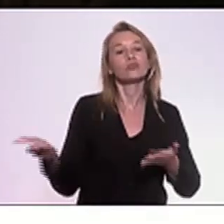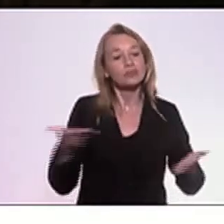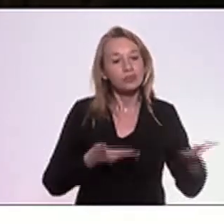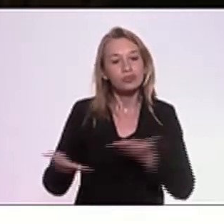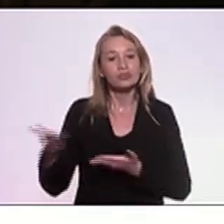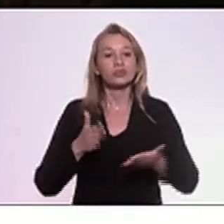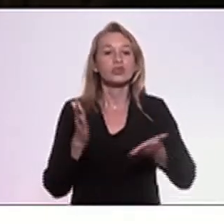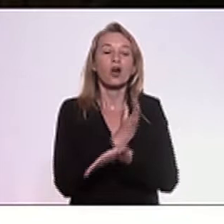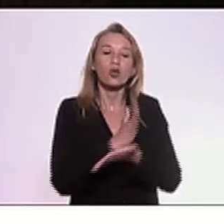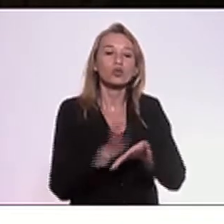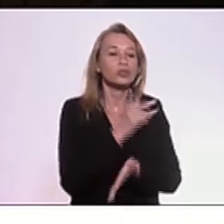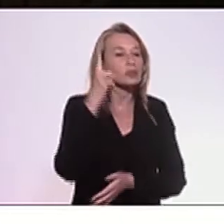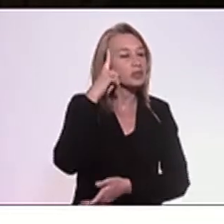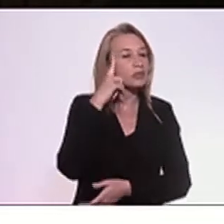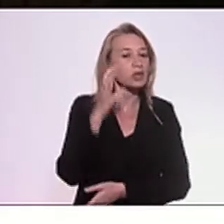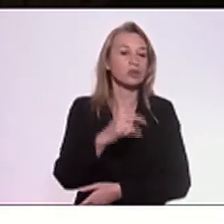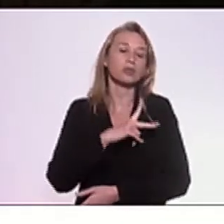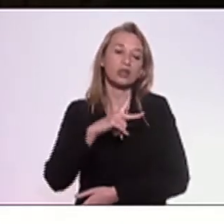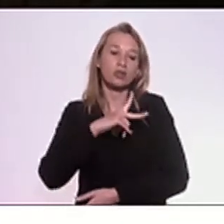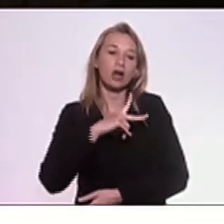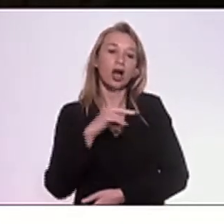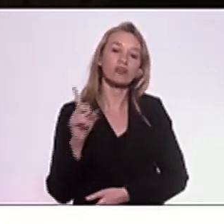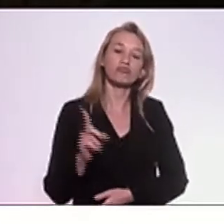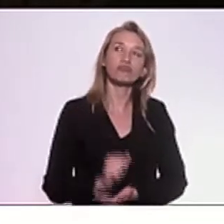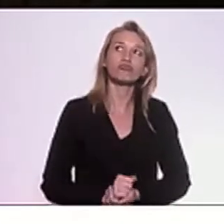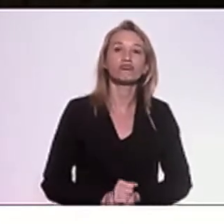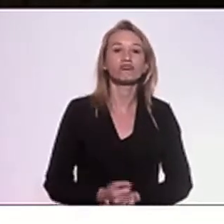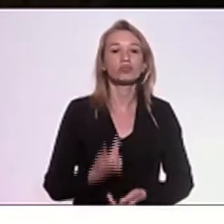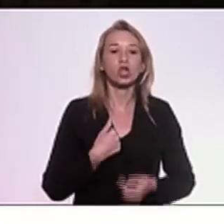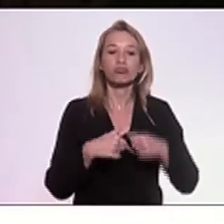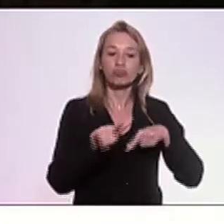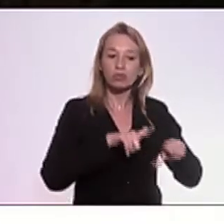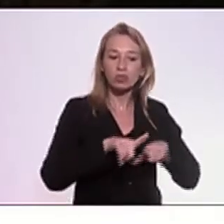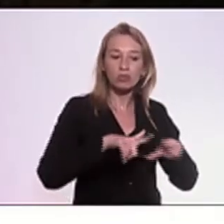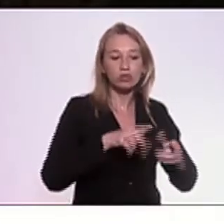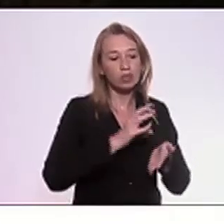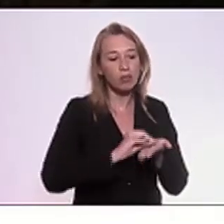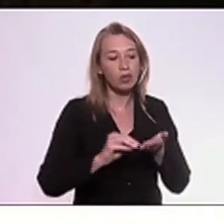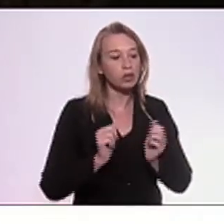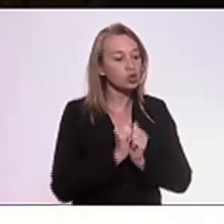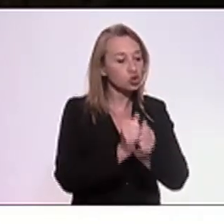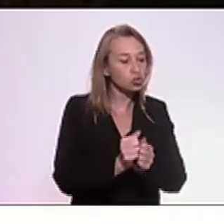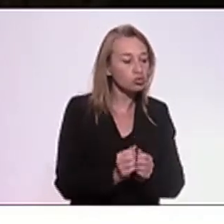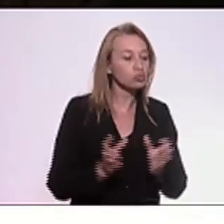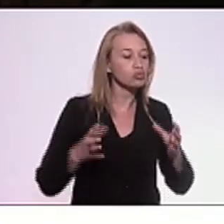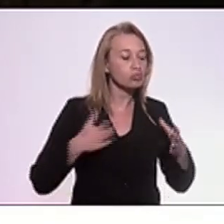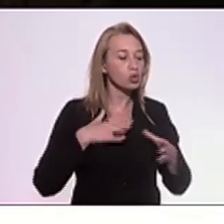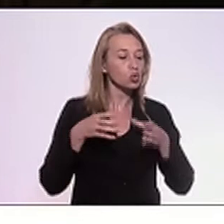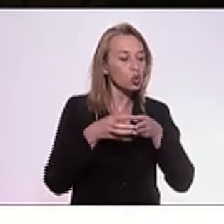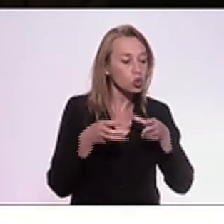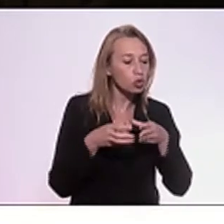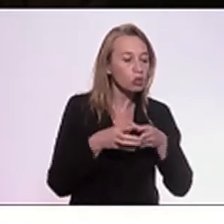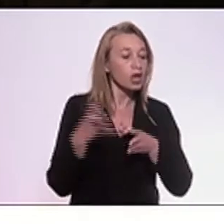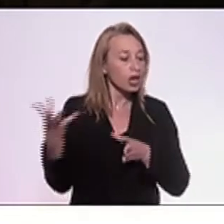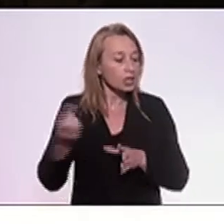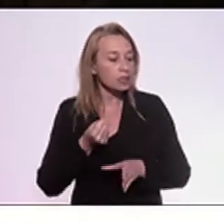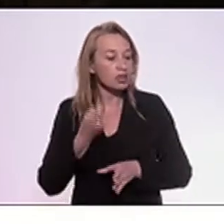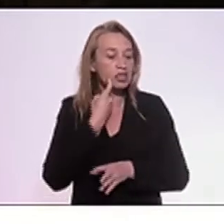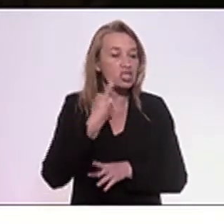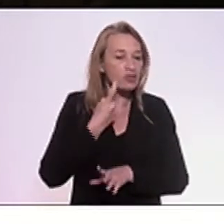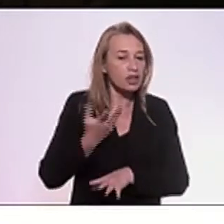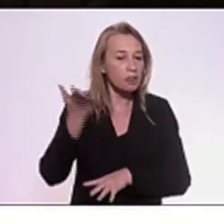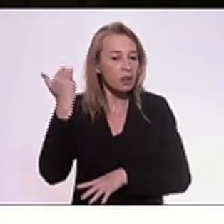compartilhar algumas reflexões pessoais que eu vim quando estava trabalhando com a pauta junto com o meu time, quando nós recebemos na sexta-feira